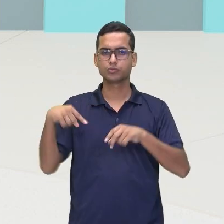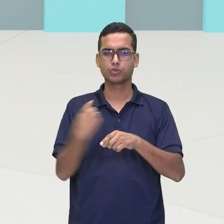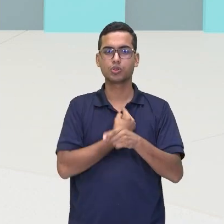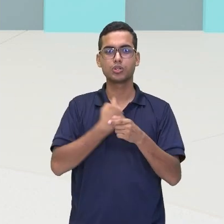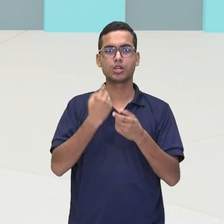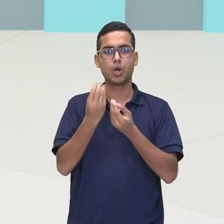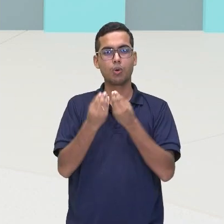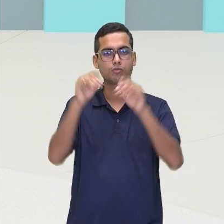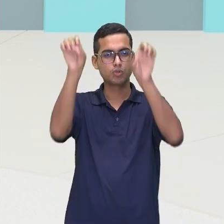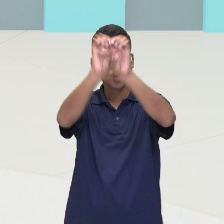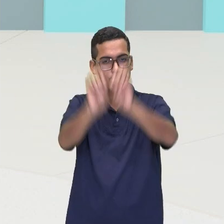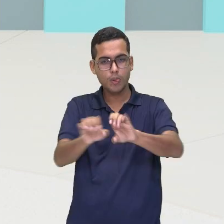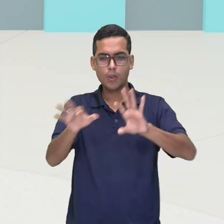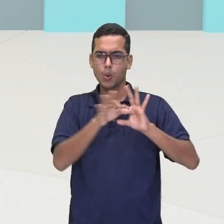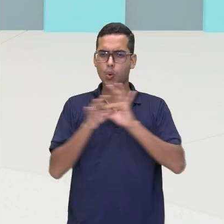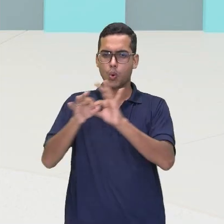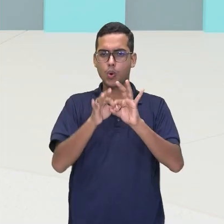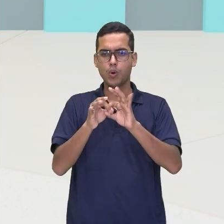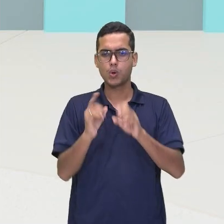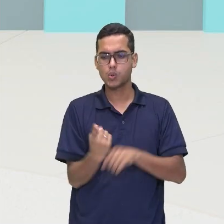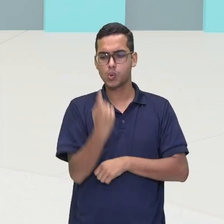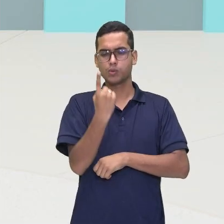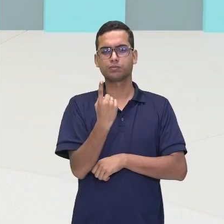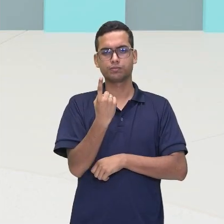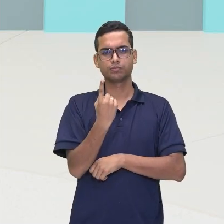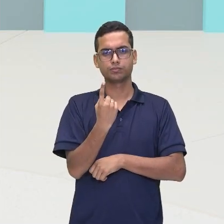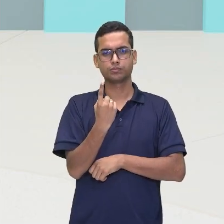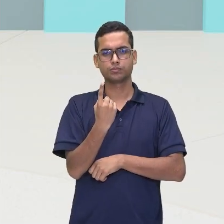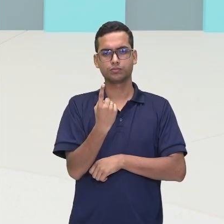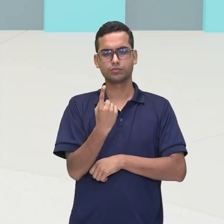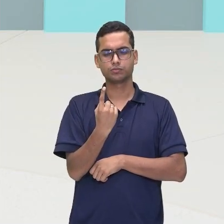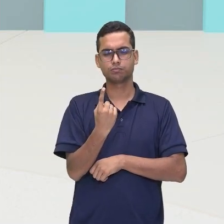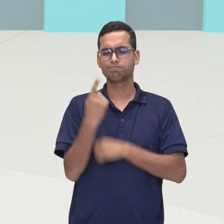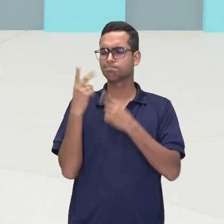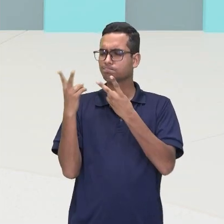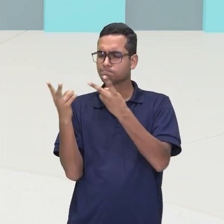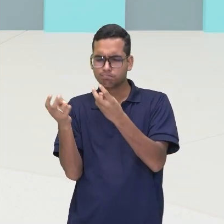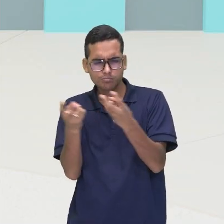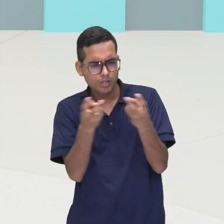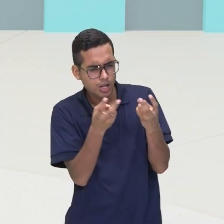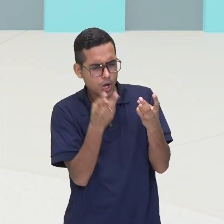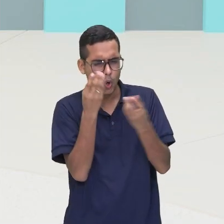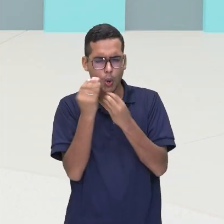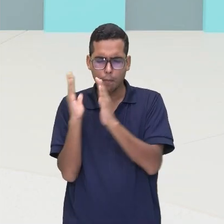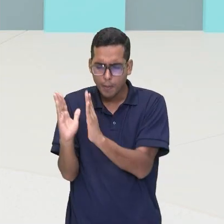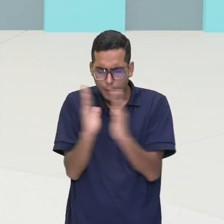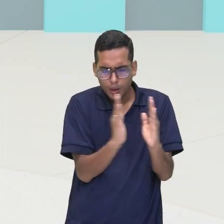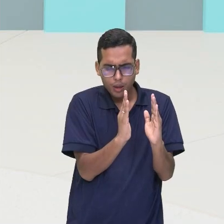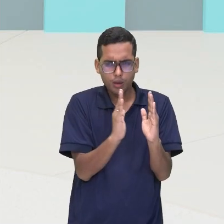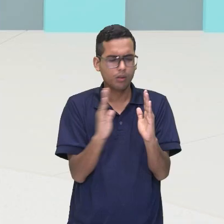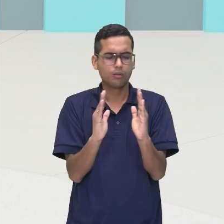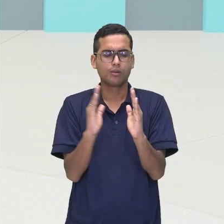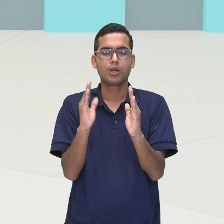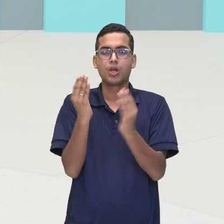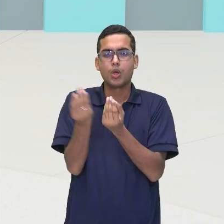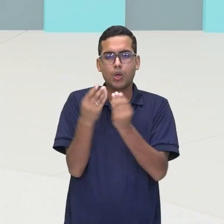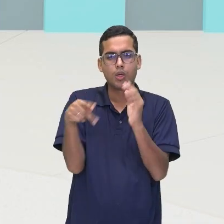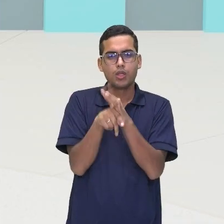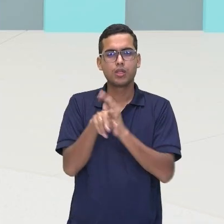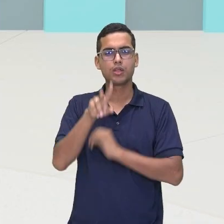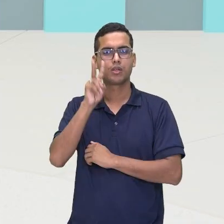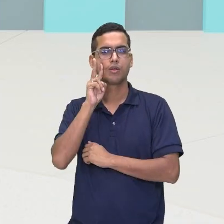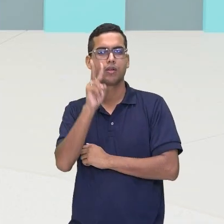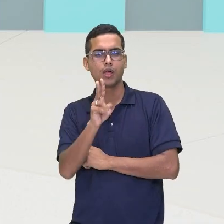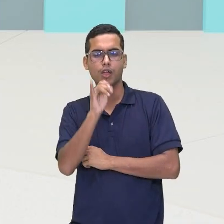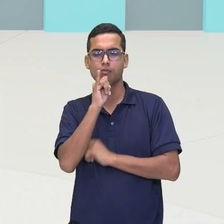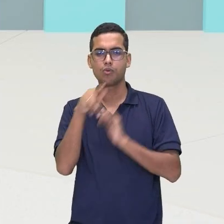unidade. Não adianta tentar enxergar as partes. Afinal, é como você tentar olhar apenas um